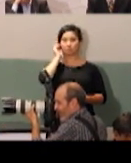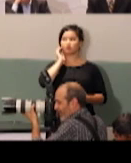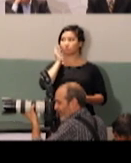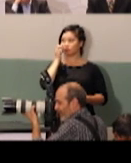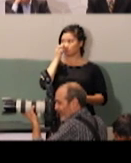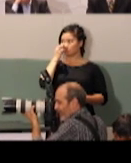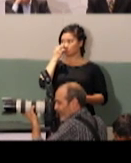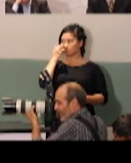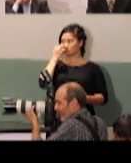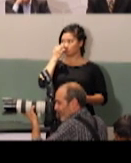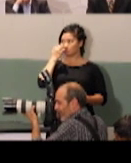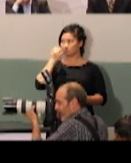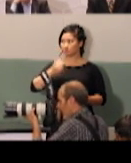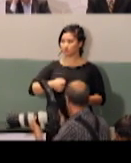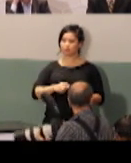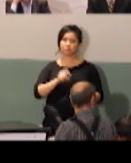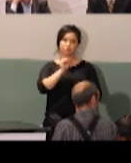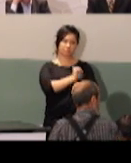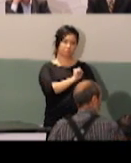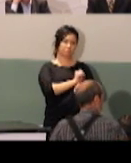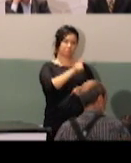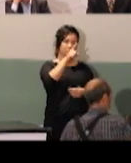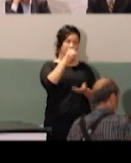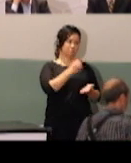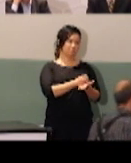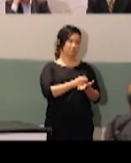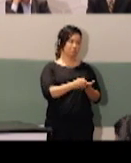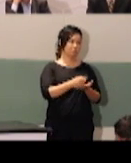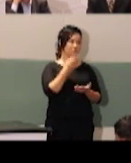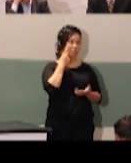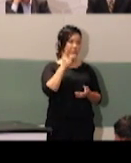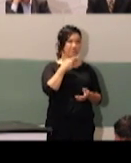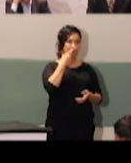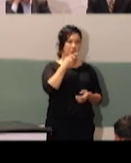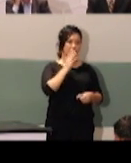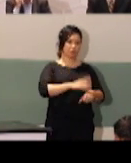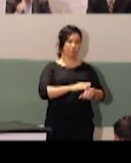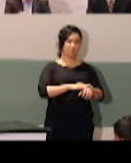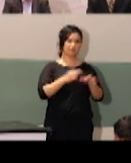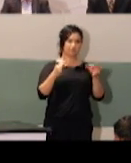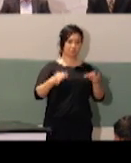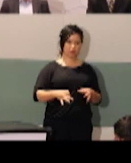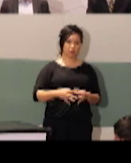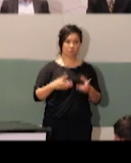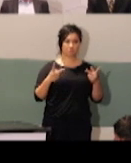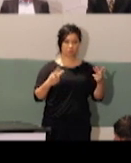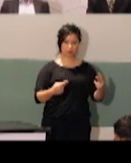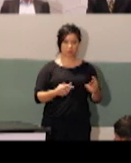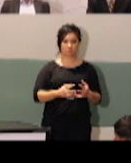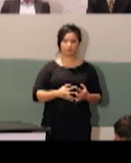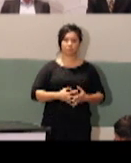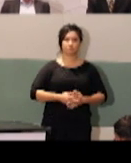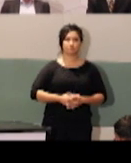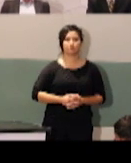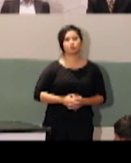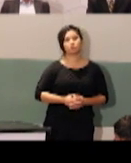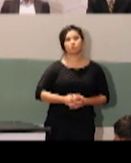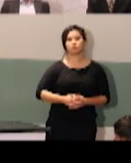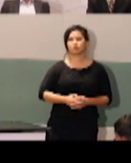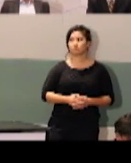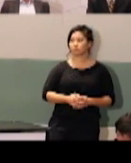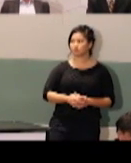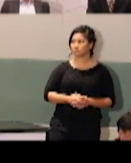O cronômetro deve ser zerado para que todos tenham a mesma oportunidade de tempo.